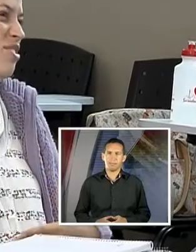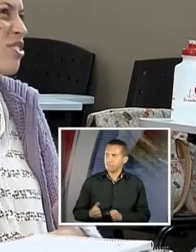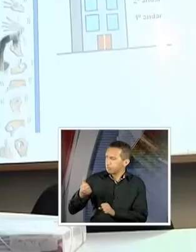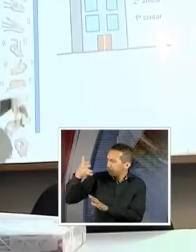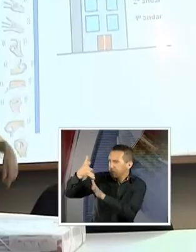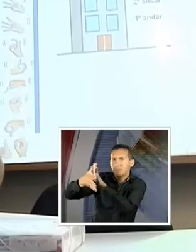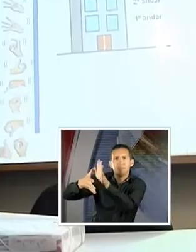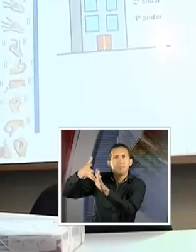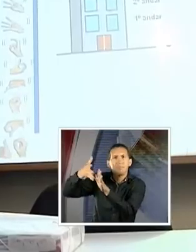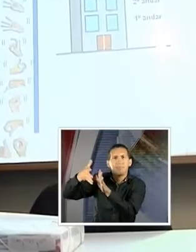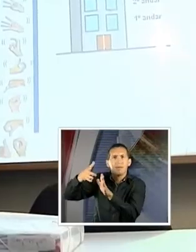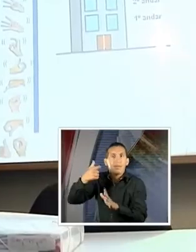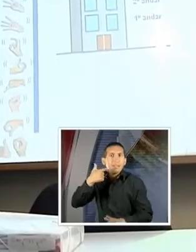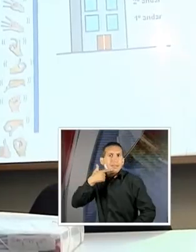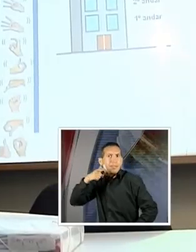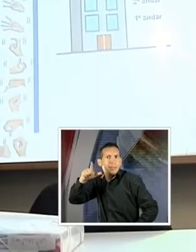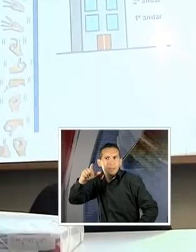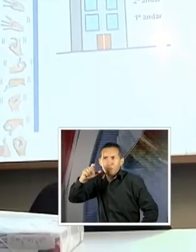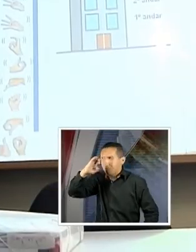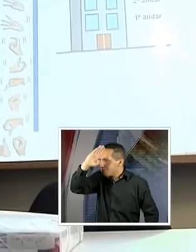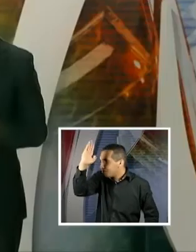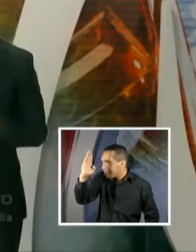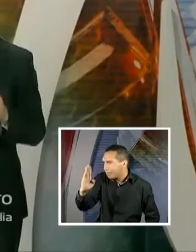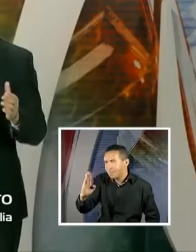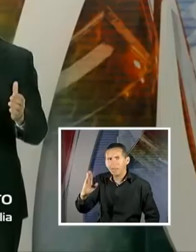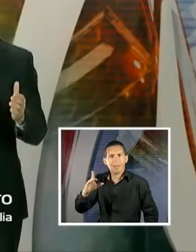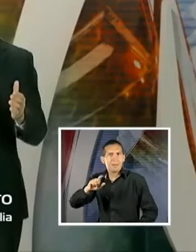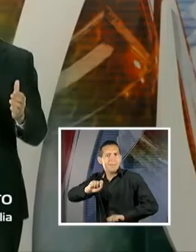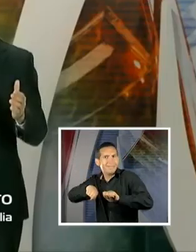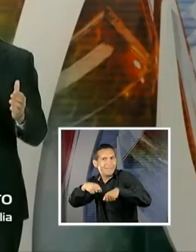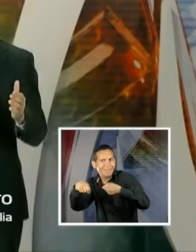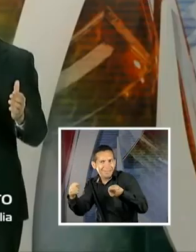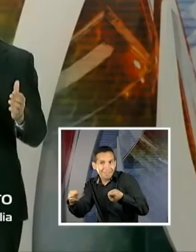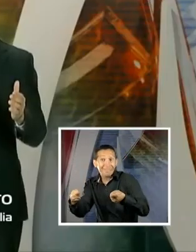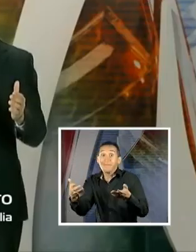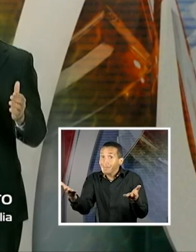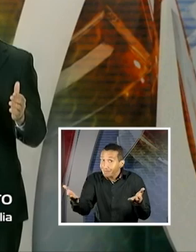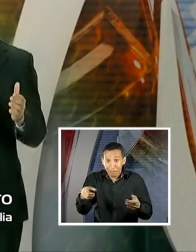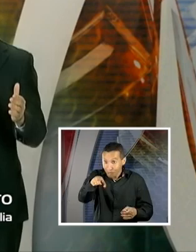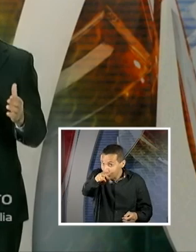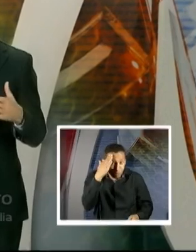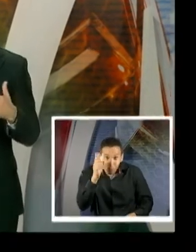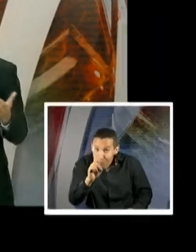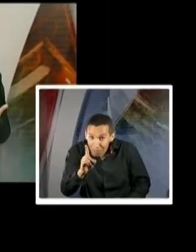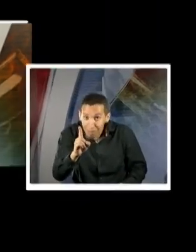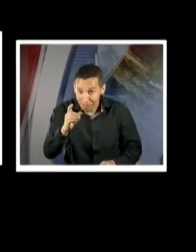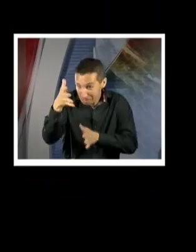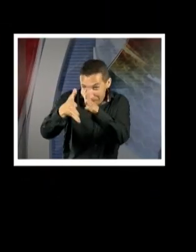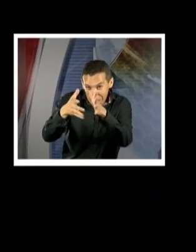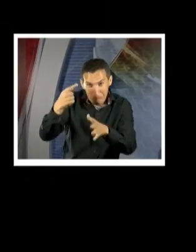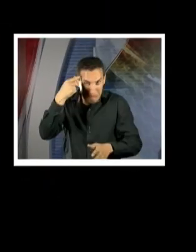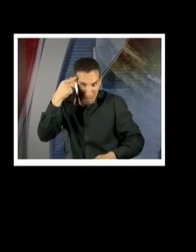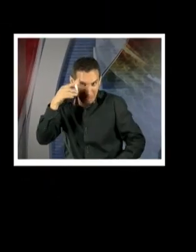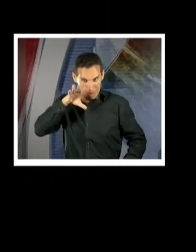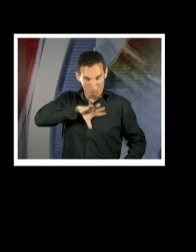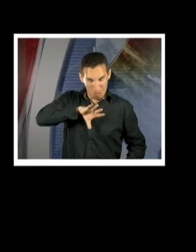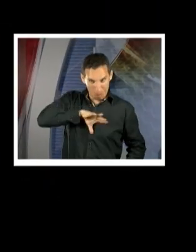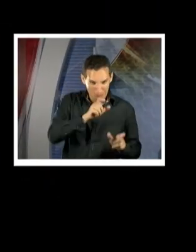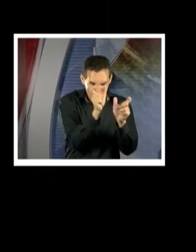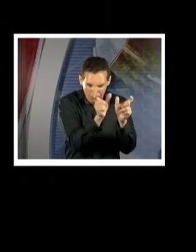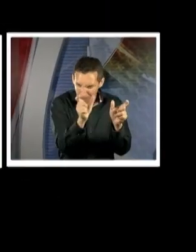Libras, Língua Brasileira de Sinais. Para quem não sabe, a Libras não é a simples gestualização da língua